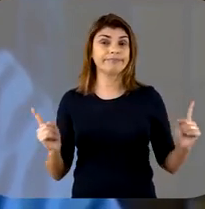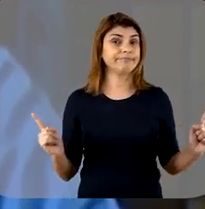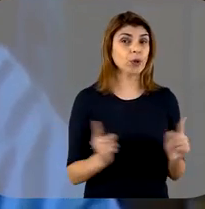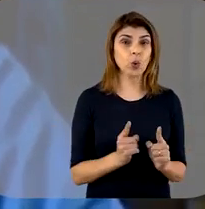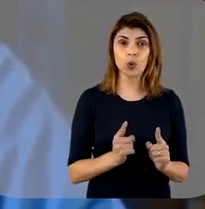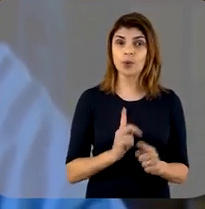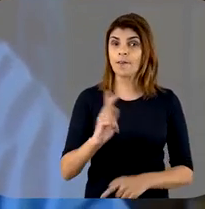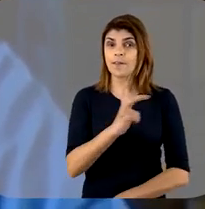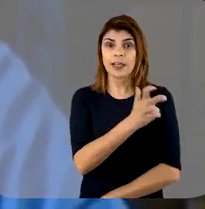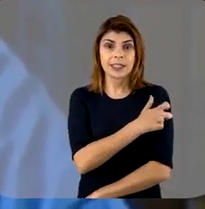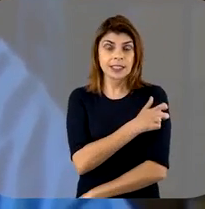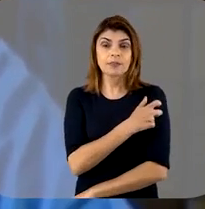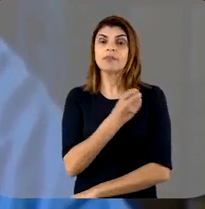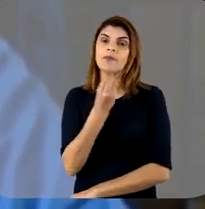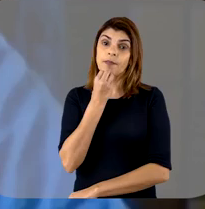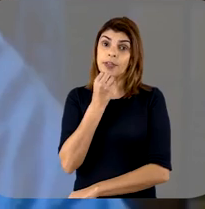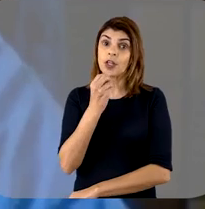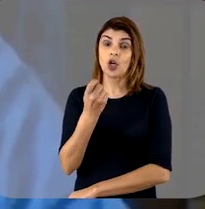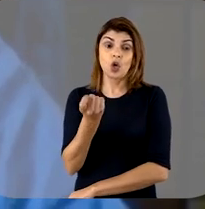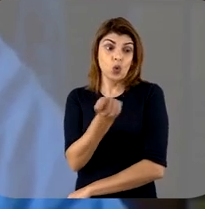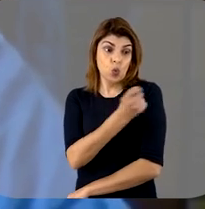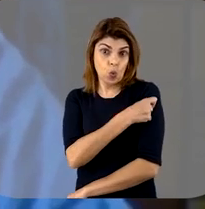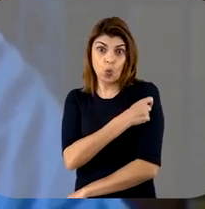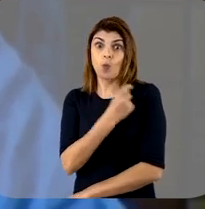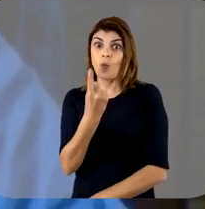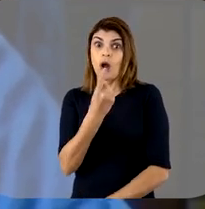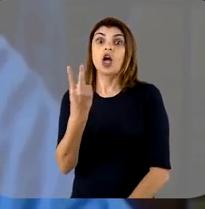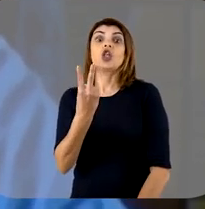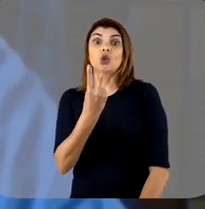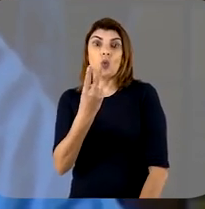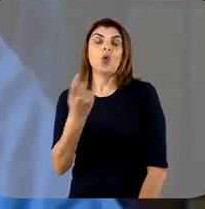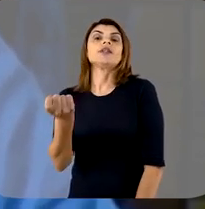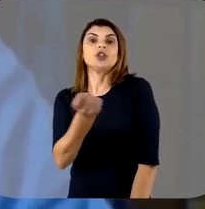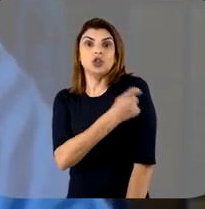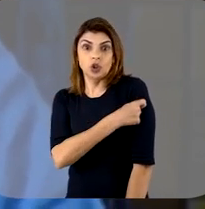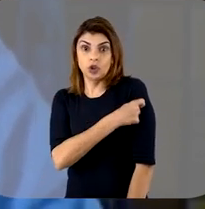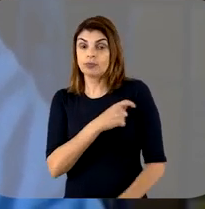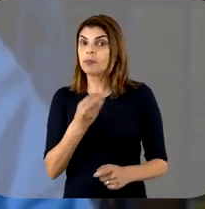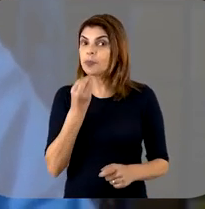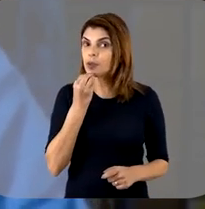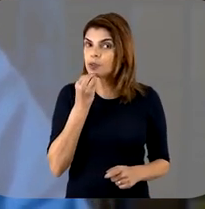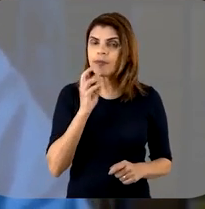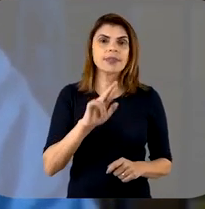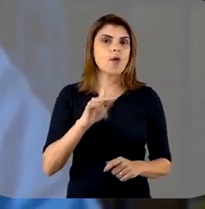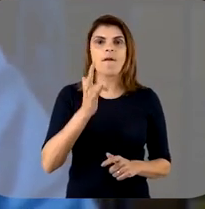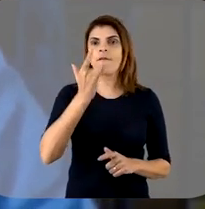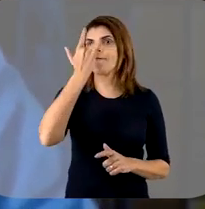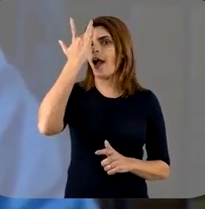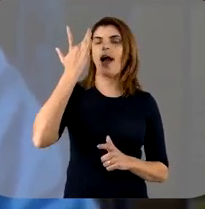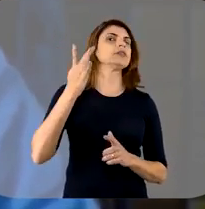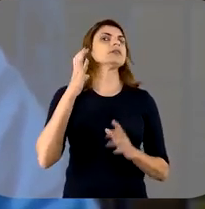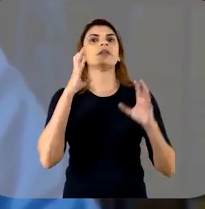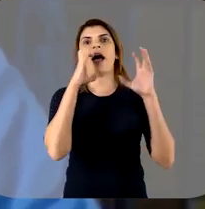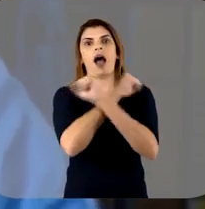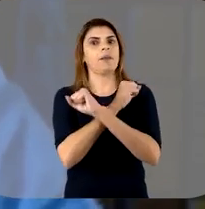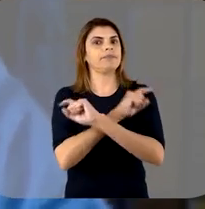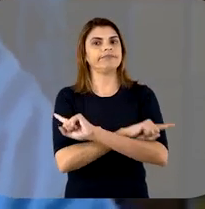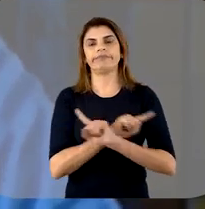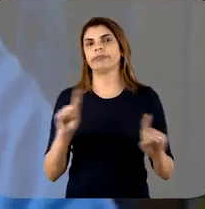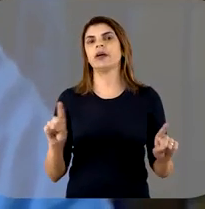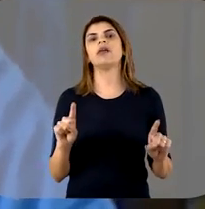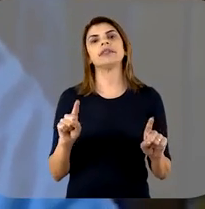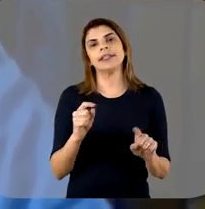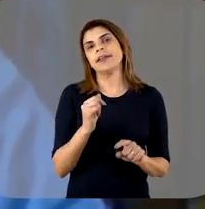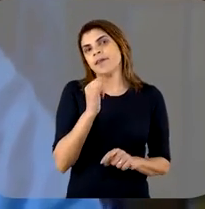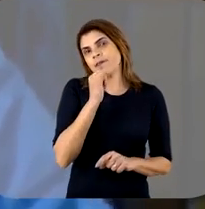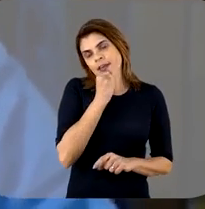com a vacina que possivelmente vai ser duas doses, né? Então não é uma tarefa fácil, né? Imagina. Felizmente,